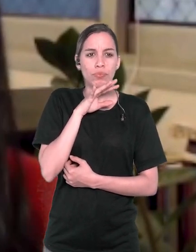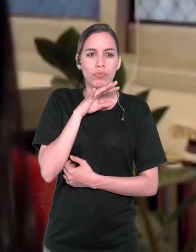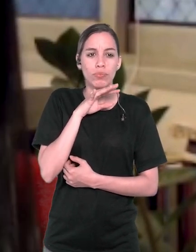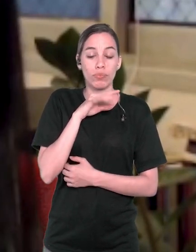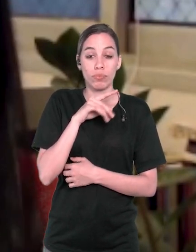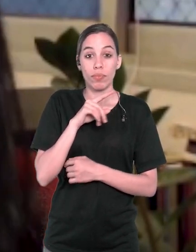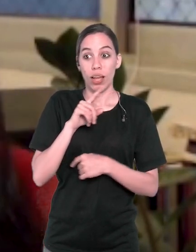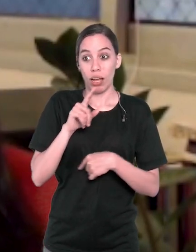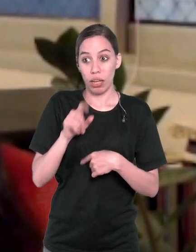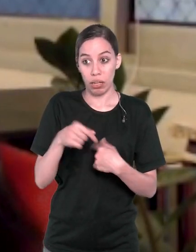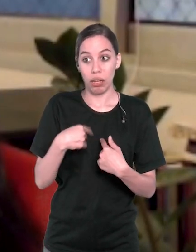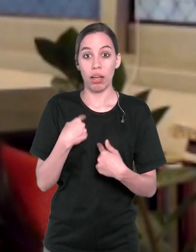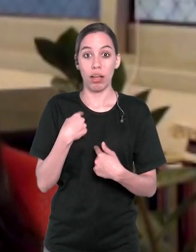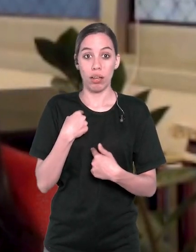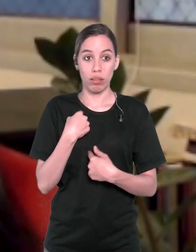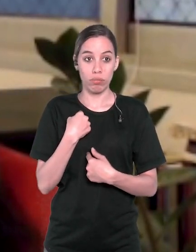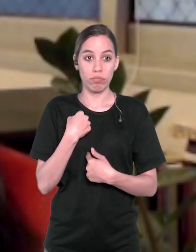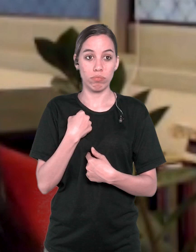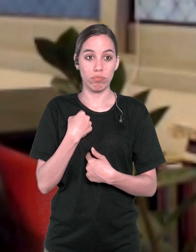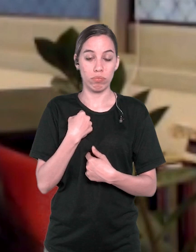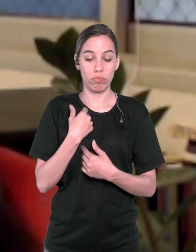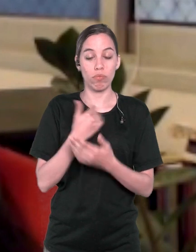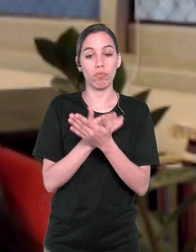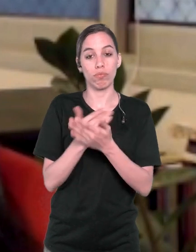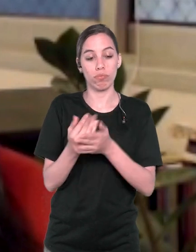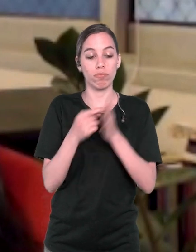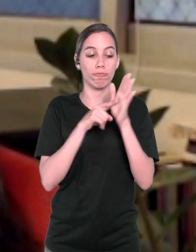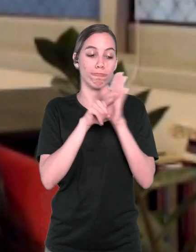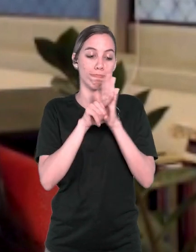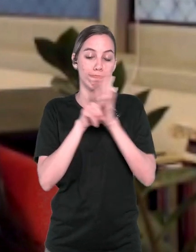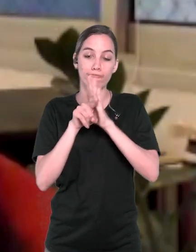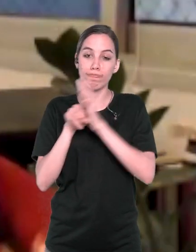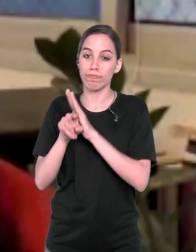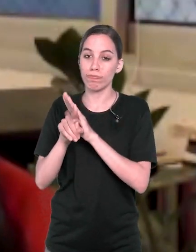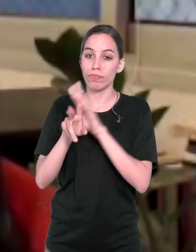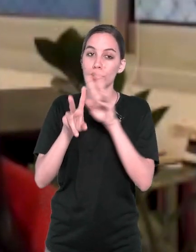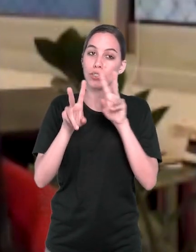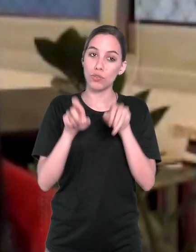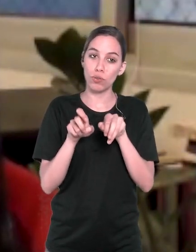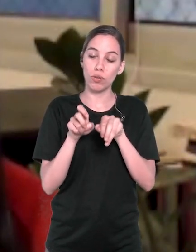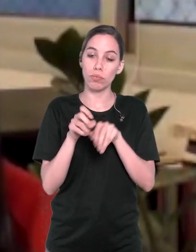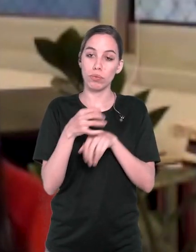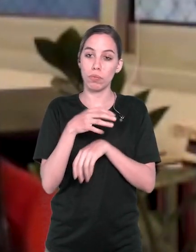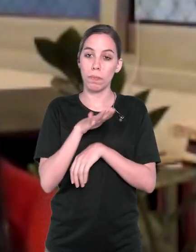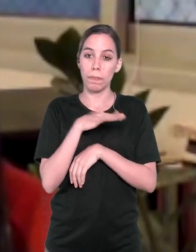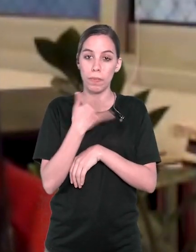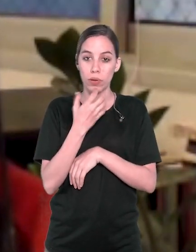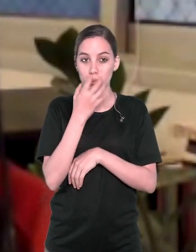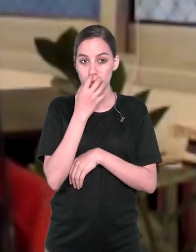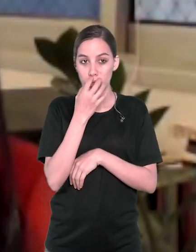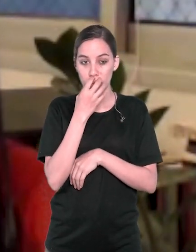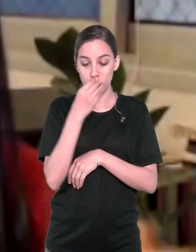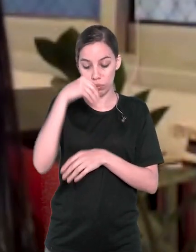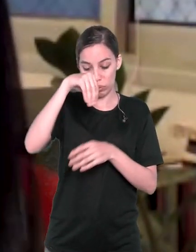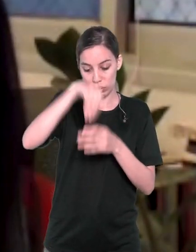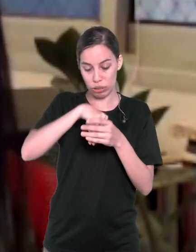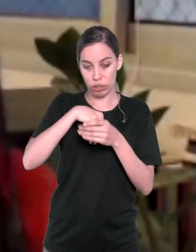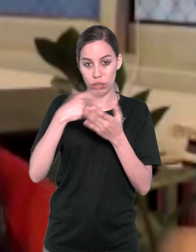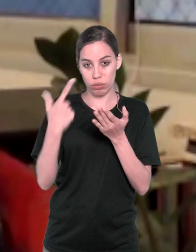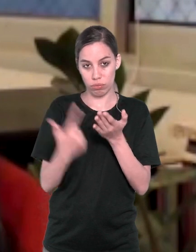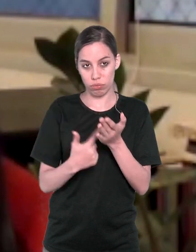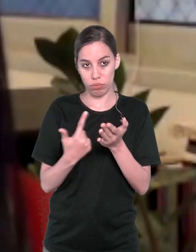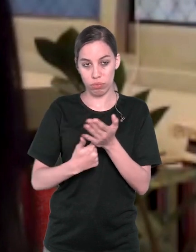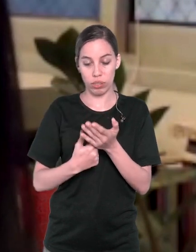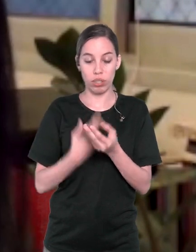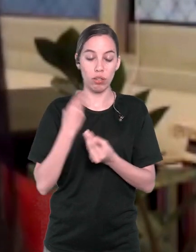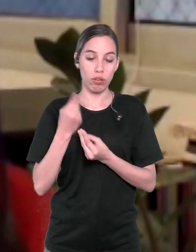e resolvi pesquisar sobre mortes caninas na literatura e as relações